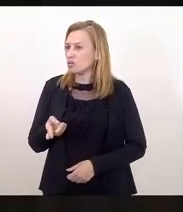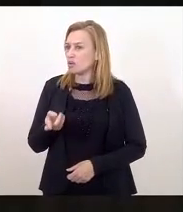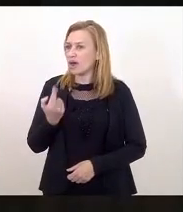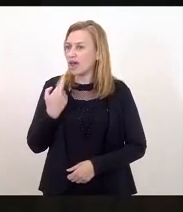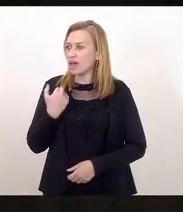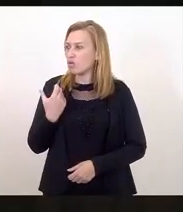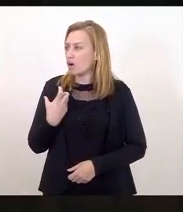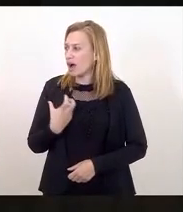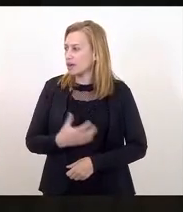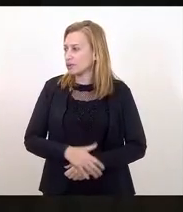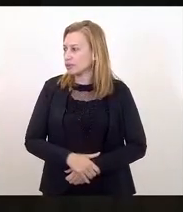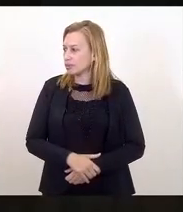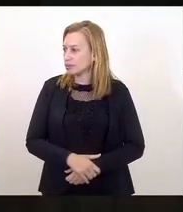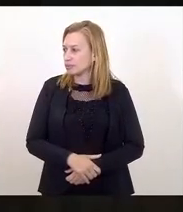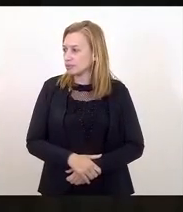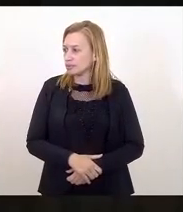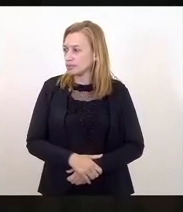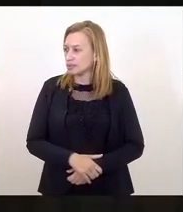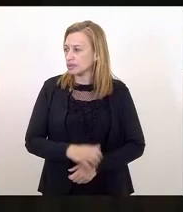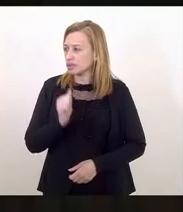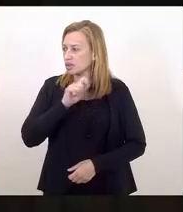Deputado Daniel Liberon.